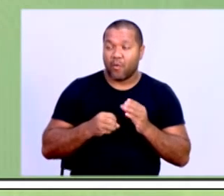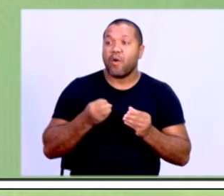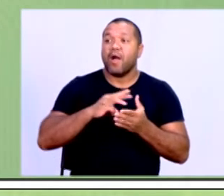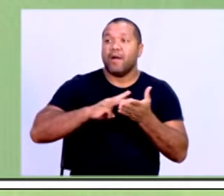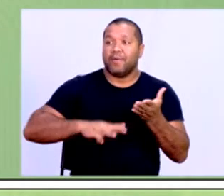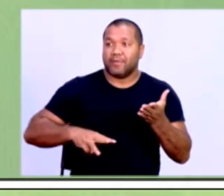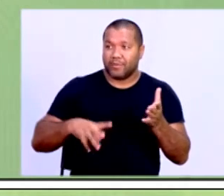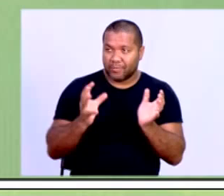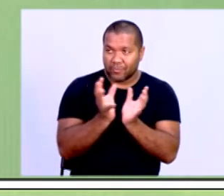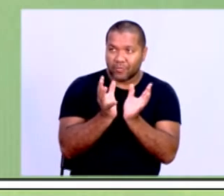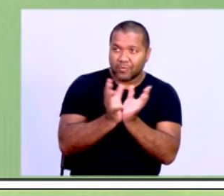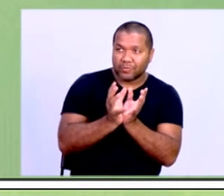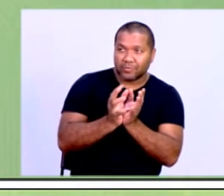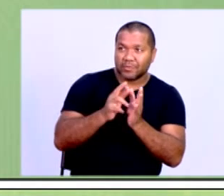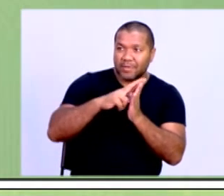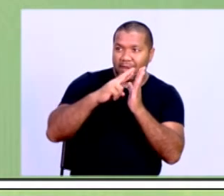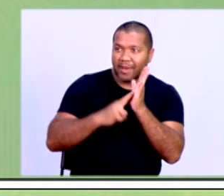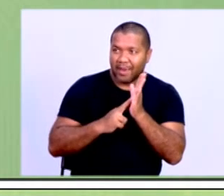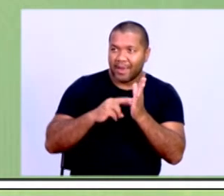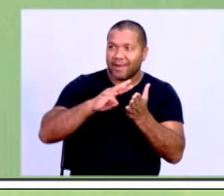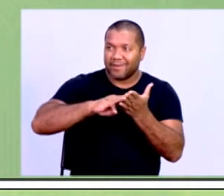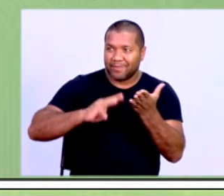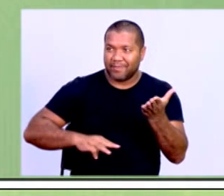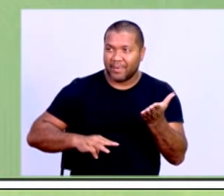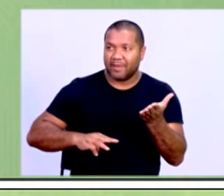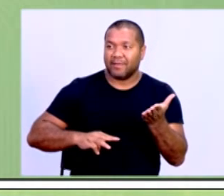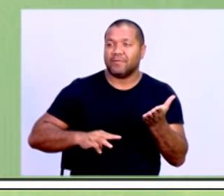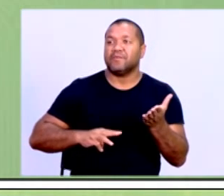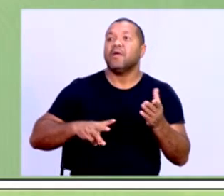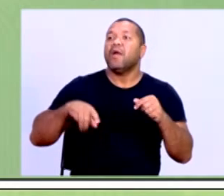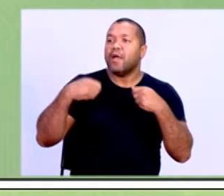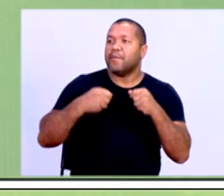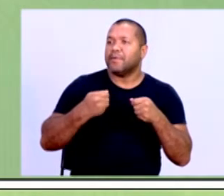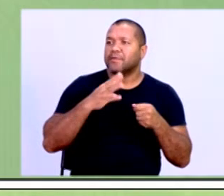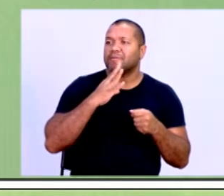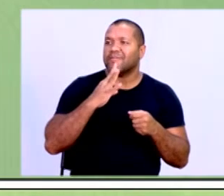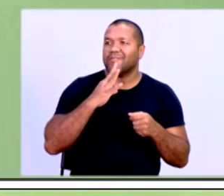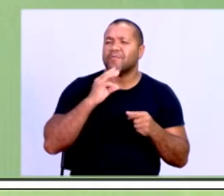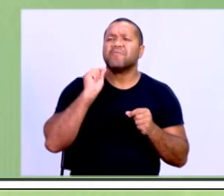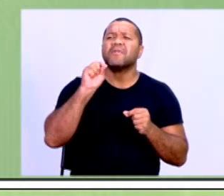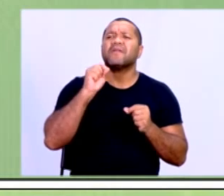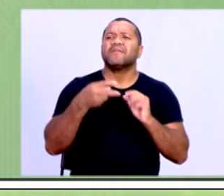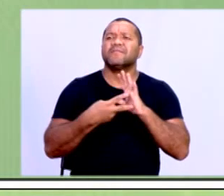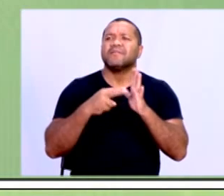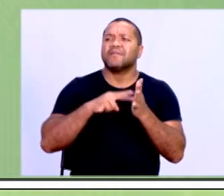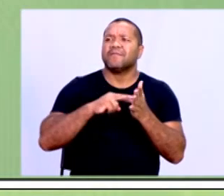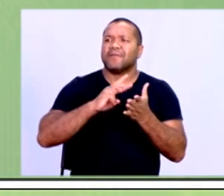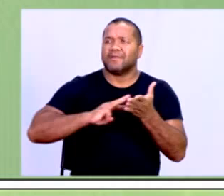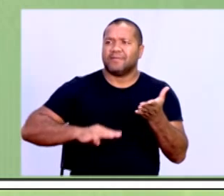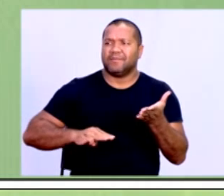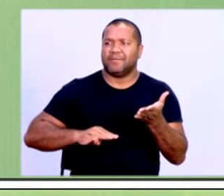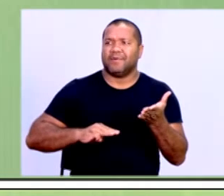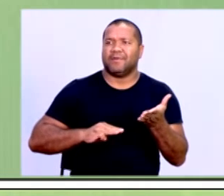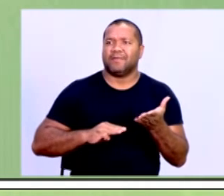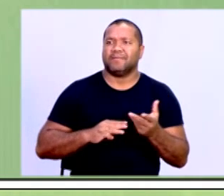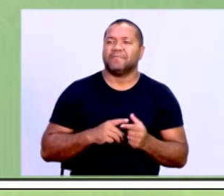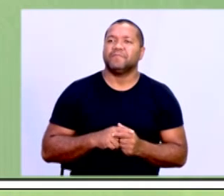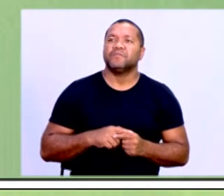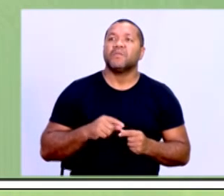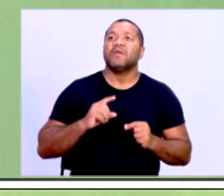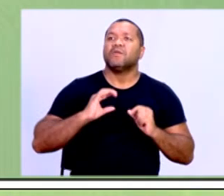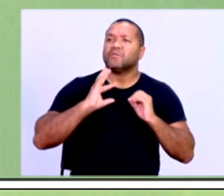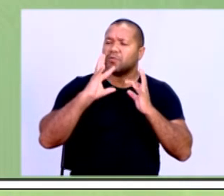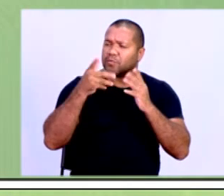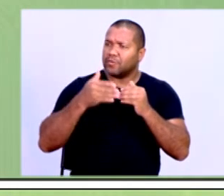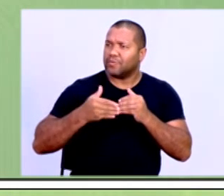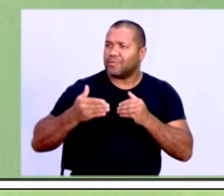é um conjunto de métodos, então precisamos conhecer aí o que são os métodos. São